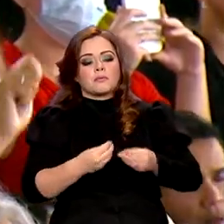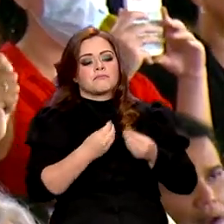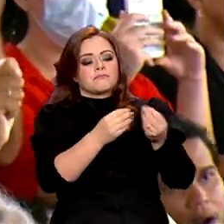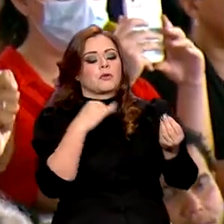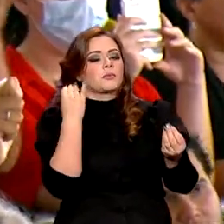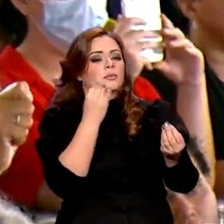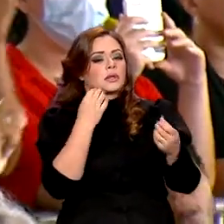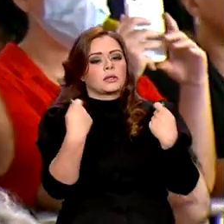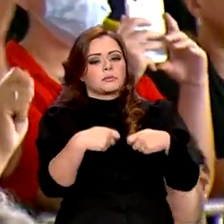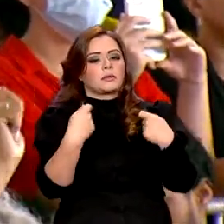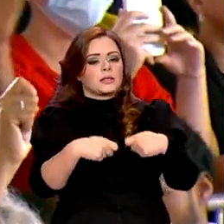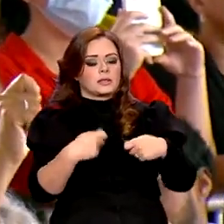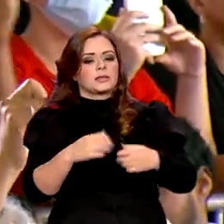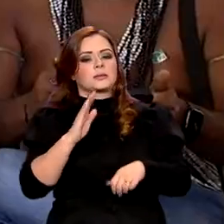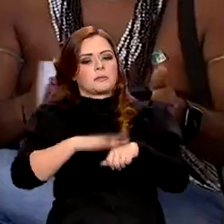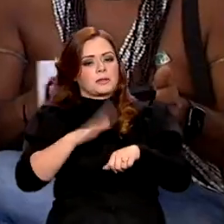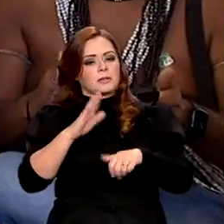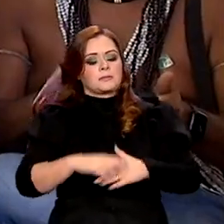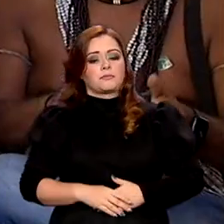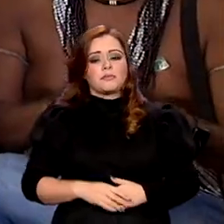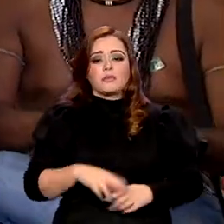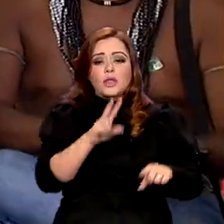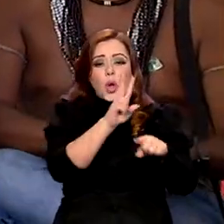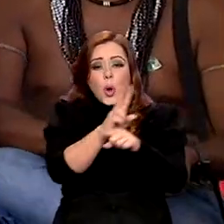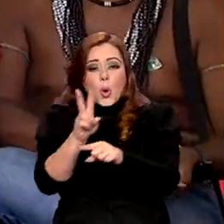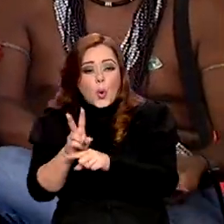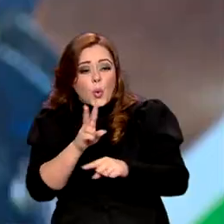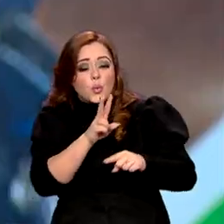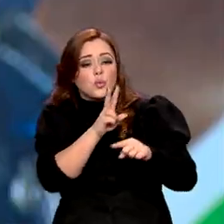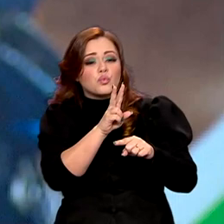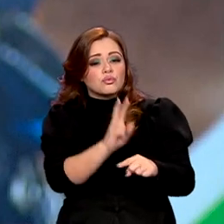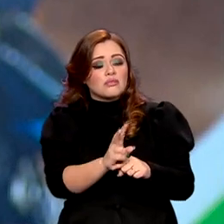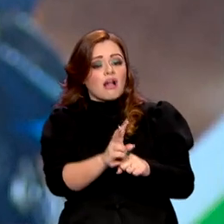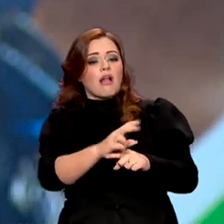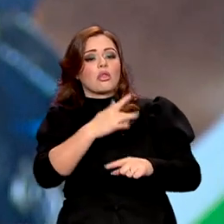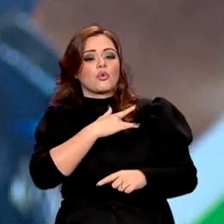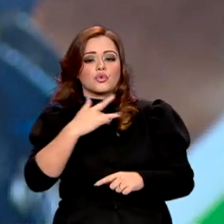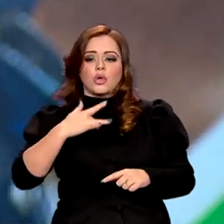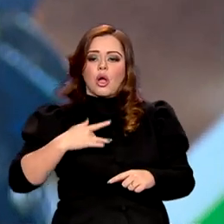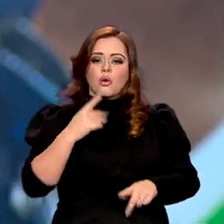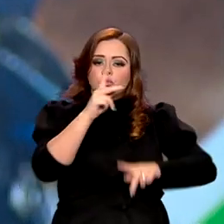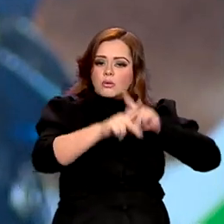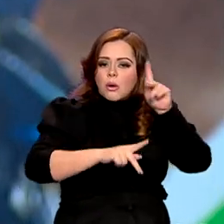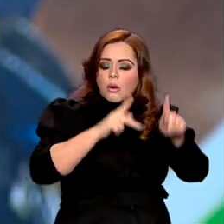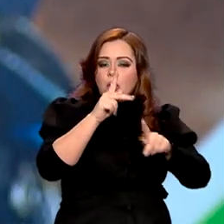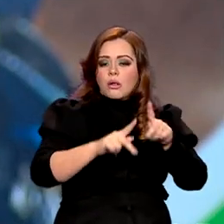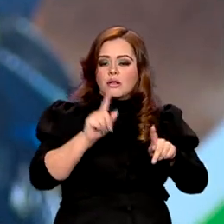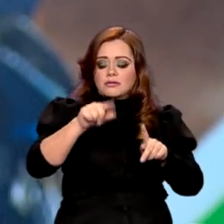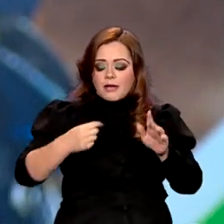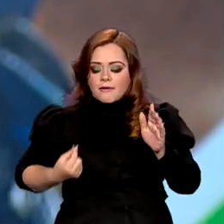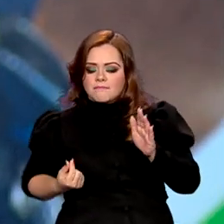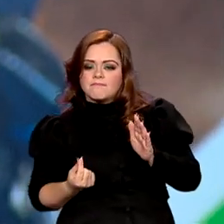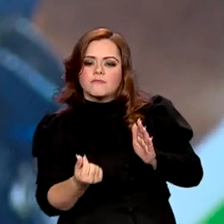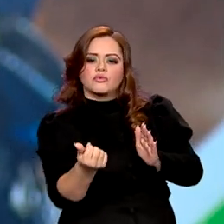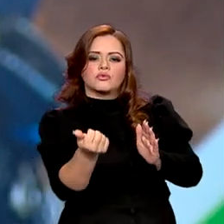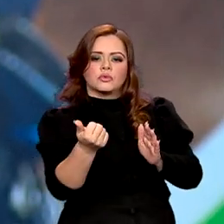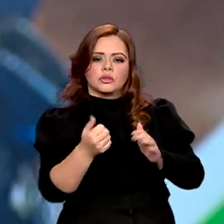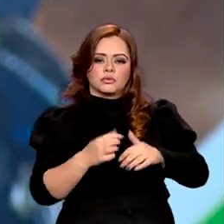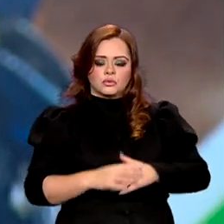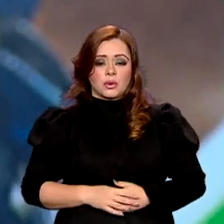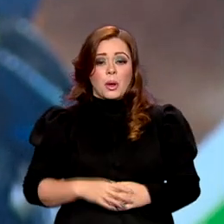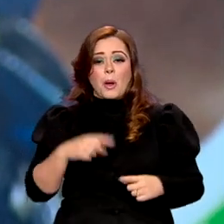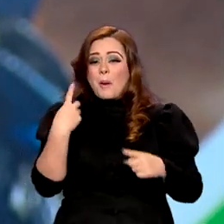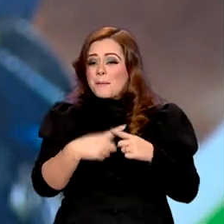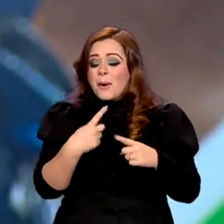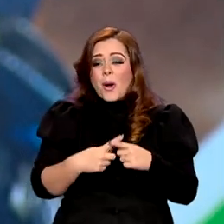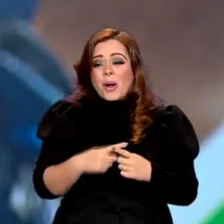mais precisam no Brasil. Cuidar da saúde do povo é investimento. Porque